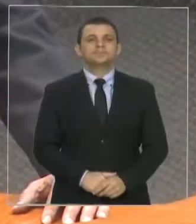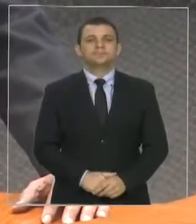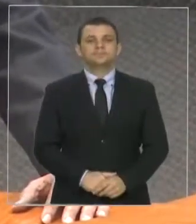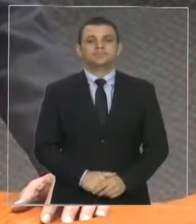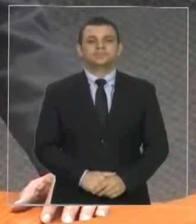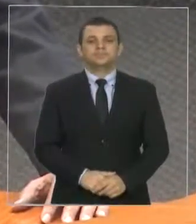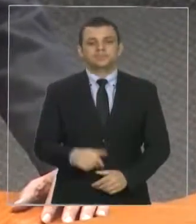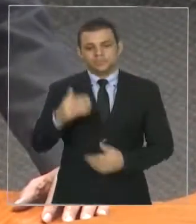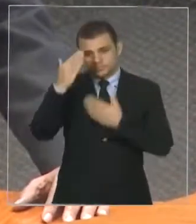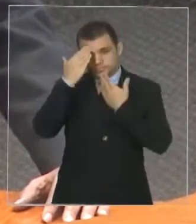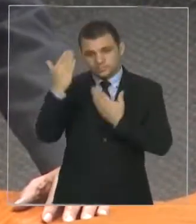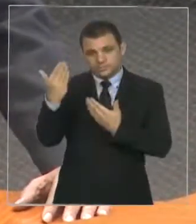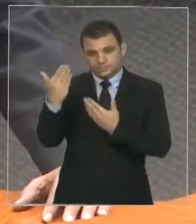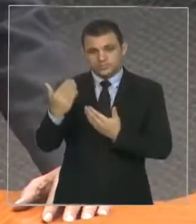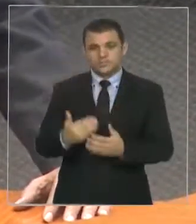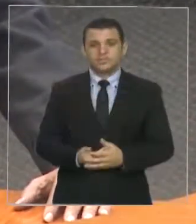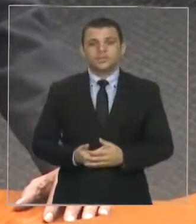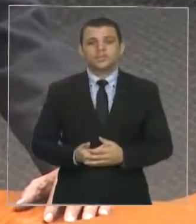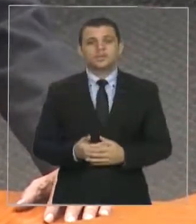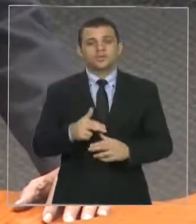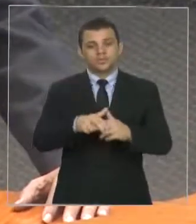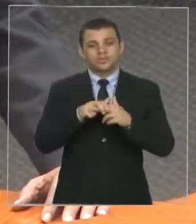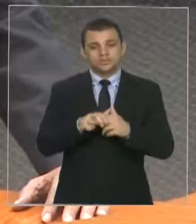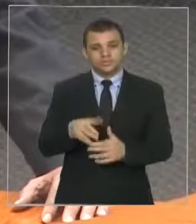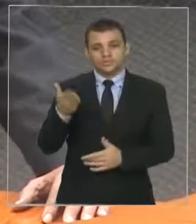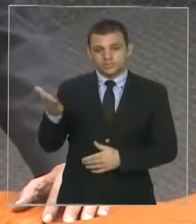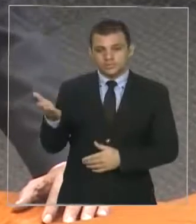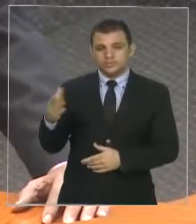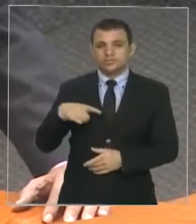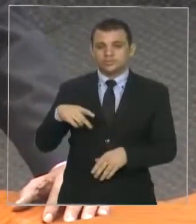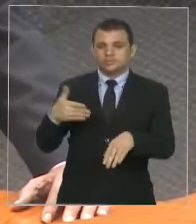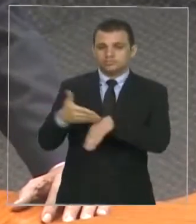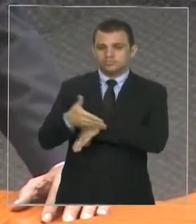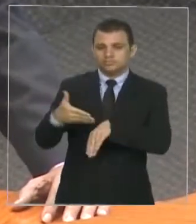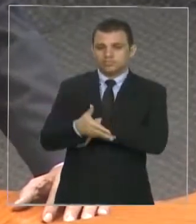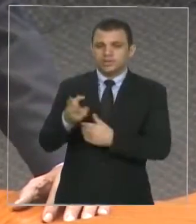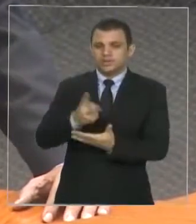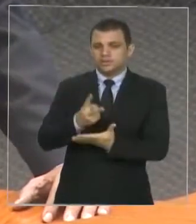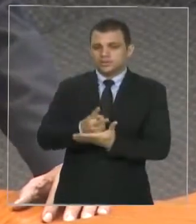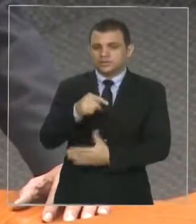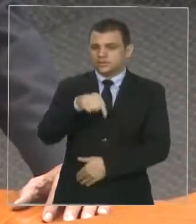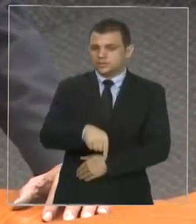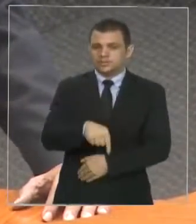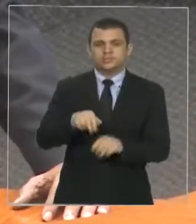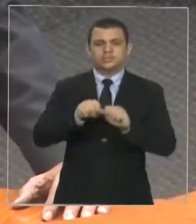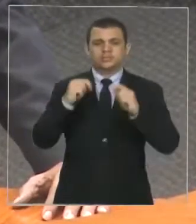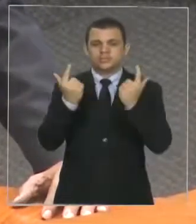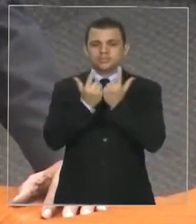Muito obrigado pela sua participação ativa nessa casa.